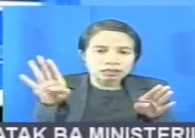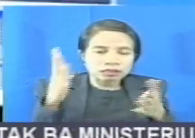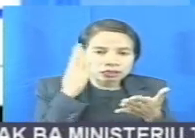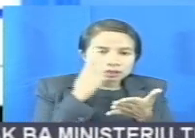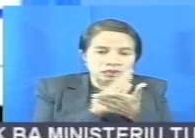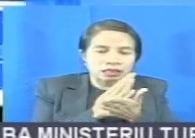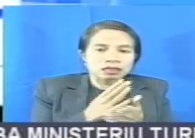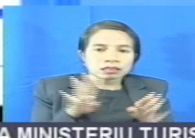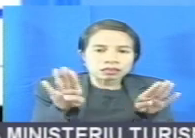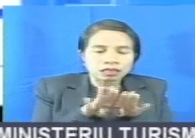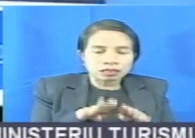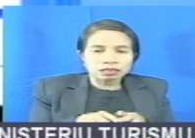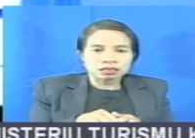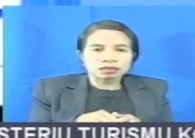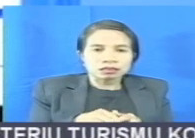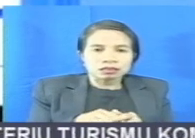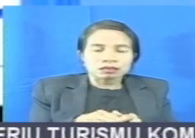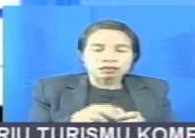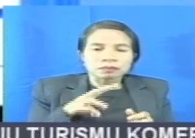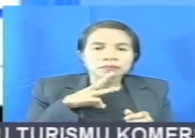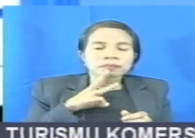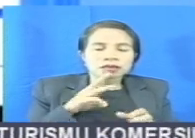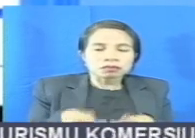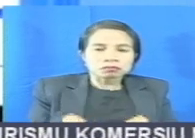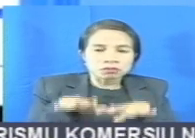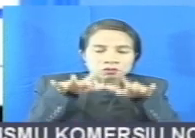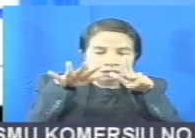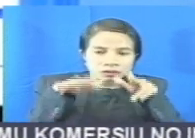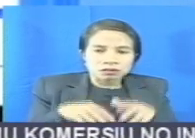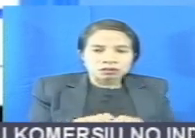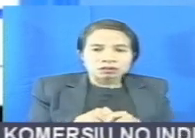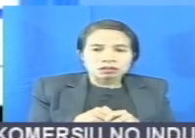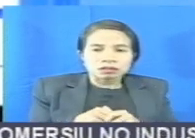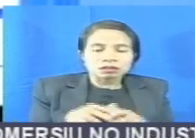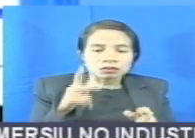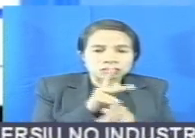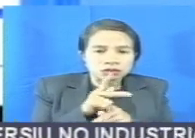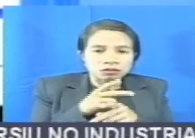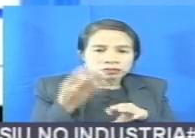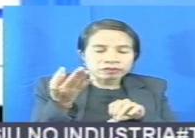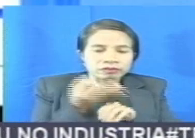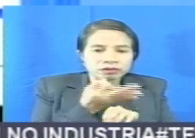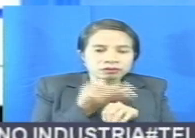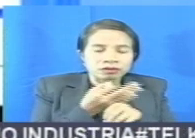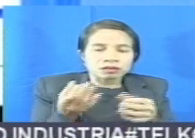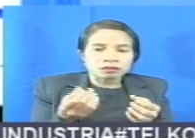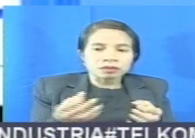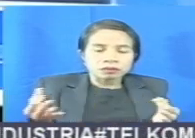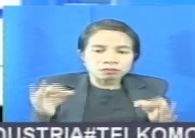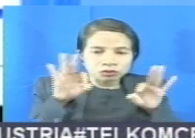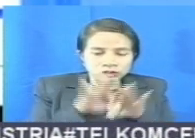neve as alto husi be inundação rumacari e além né assegura documentos importantes sirene e li importante mas